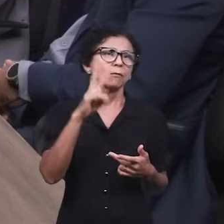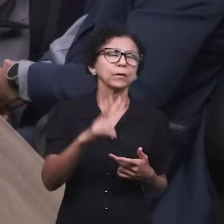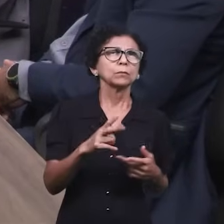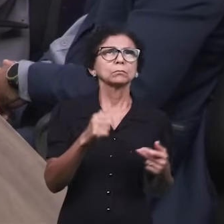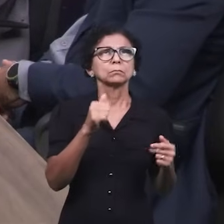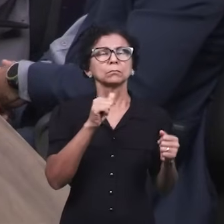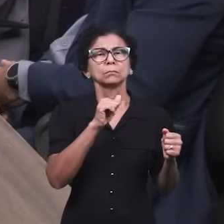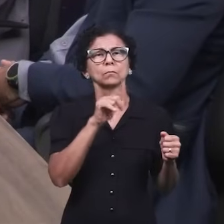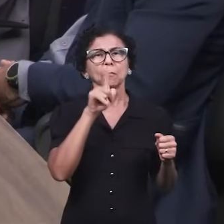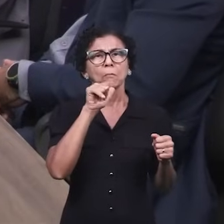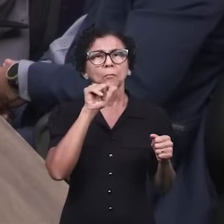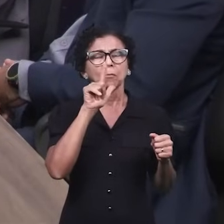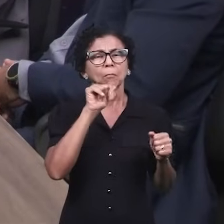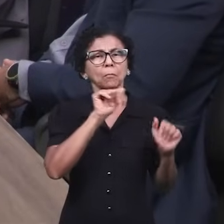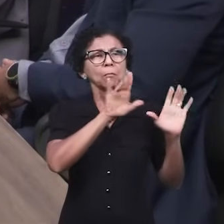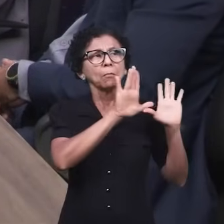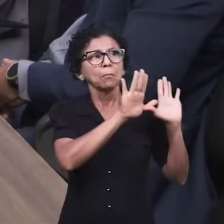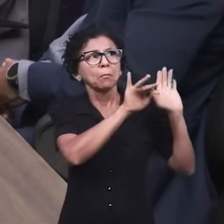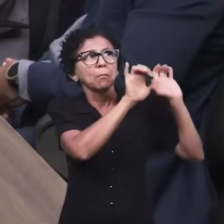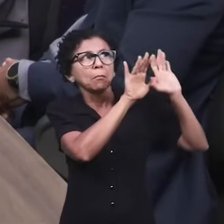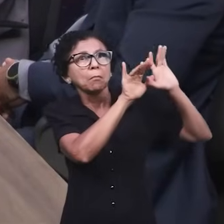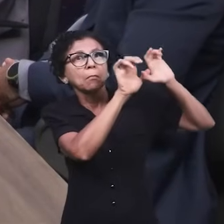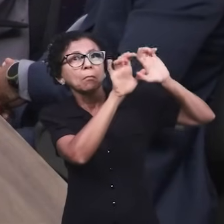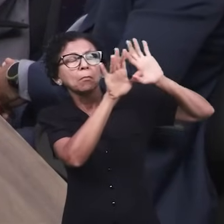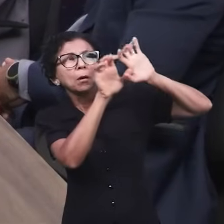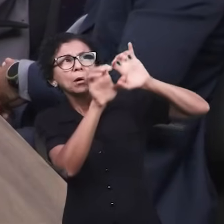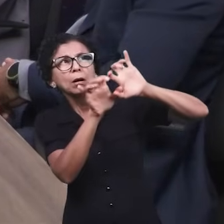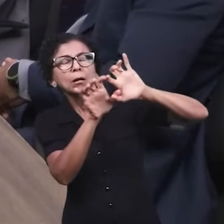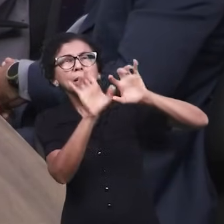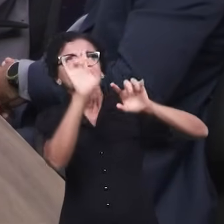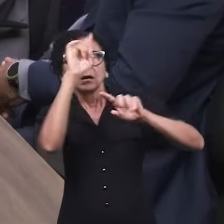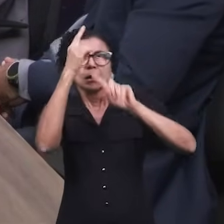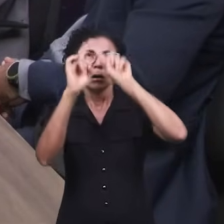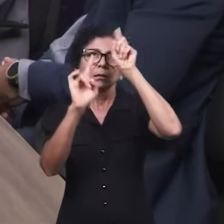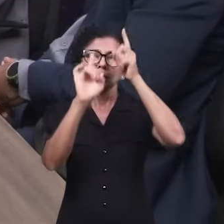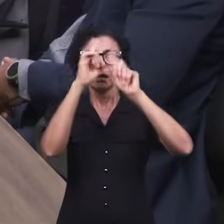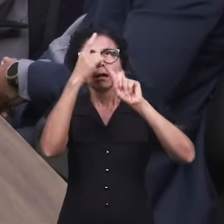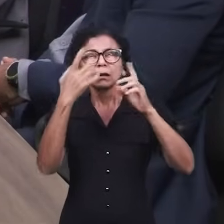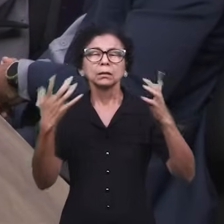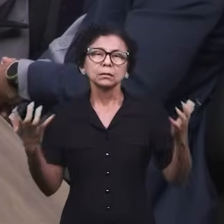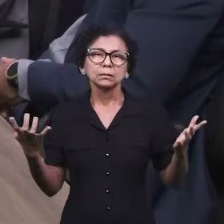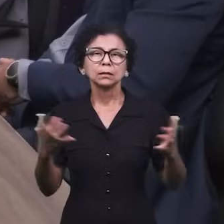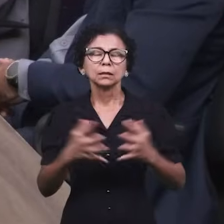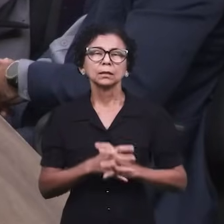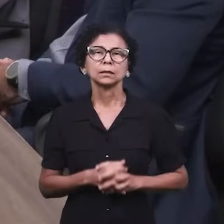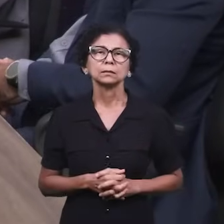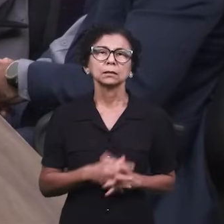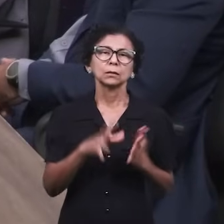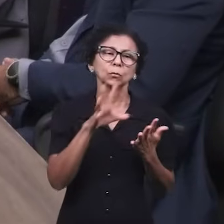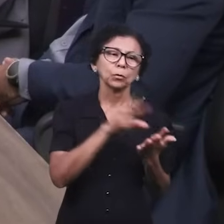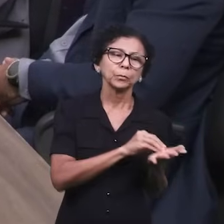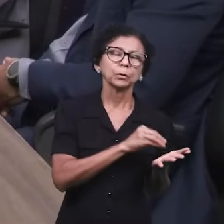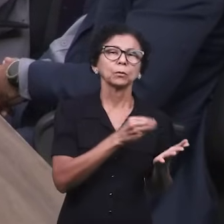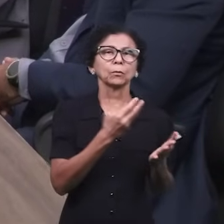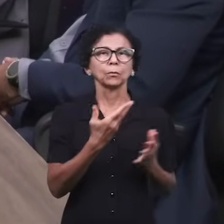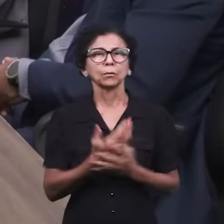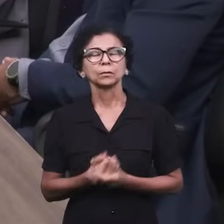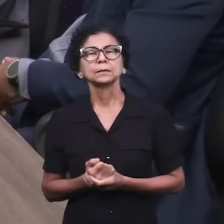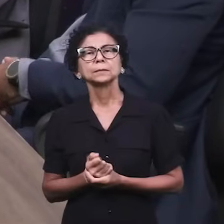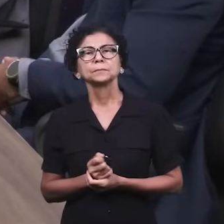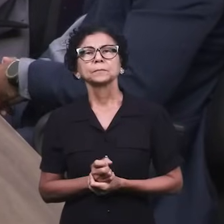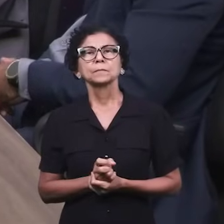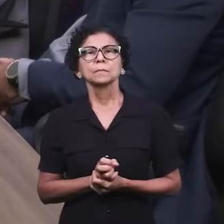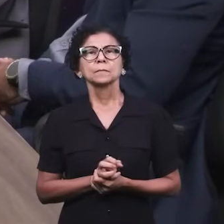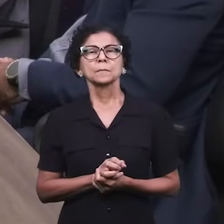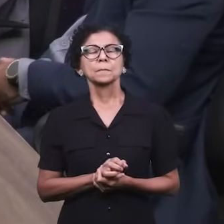portanto, na obra criadora de Deus, né? Por isso a palavra diz lá, no princípio criou Deus os céus e a terra. Nós vamos